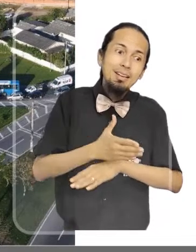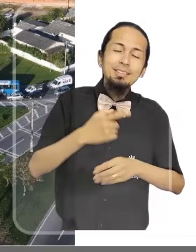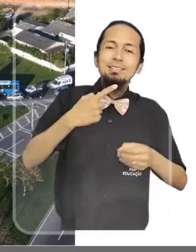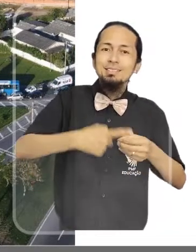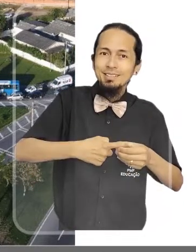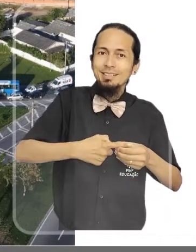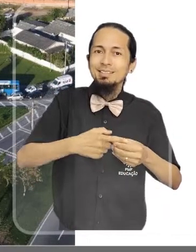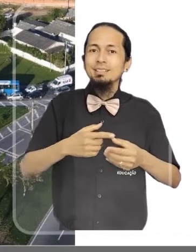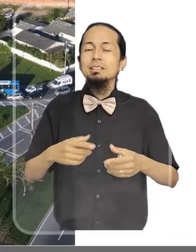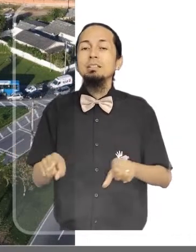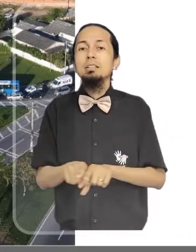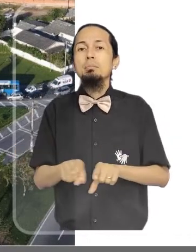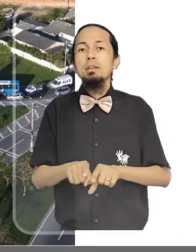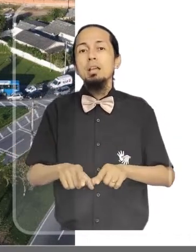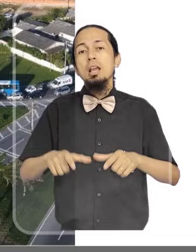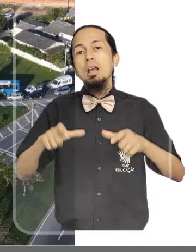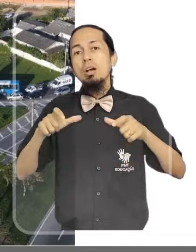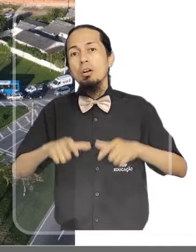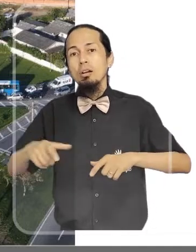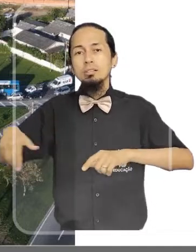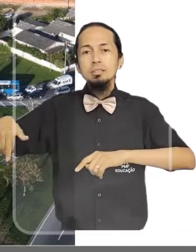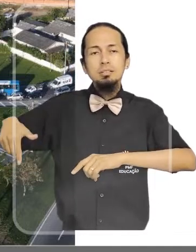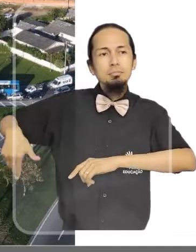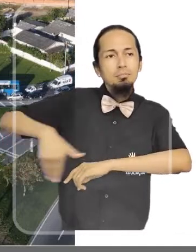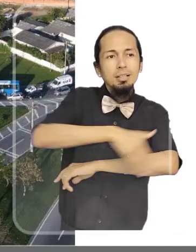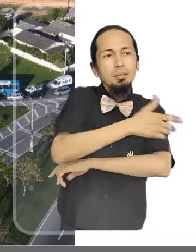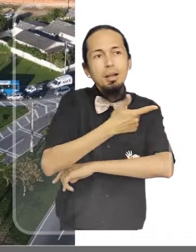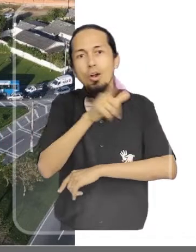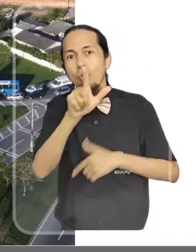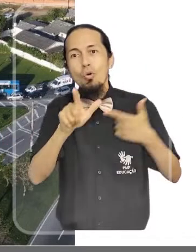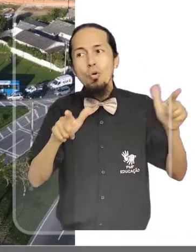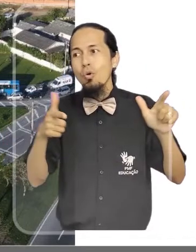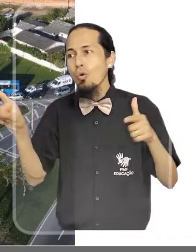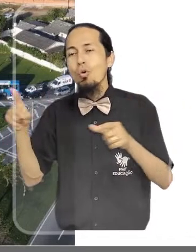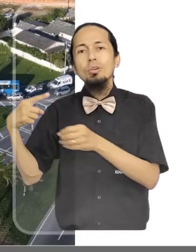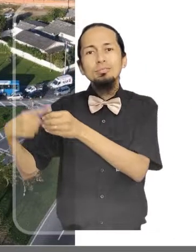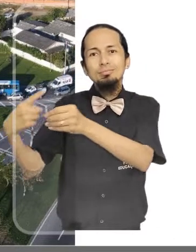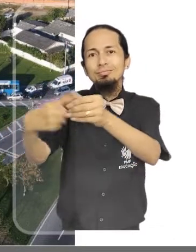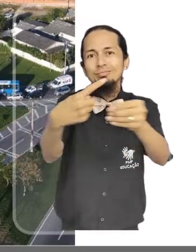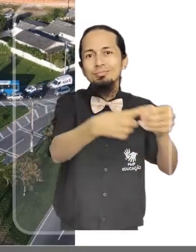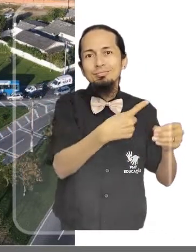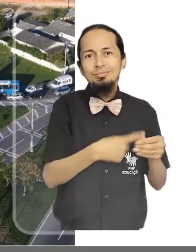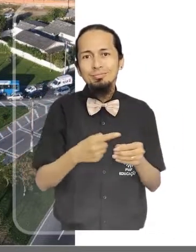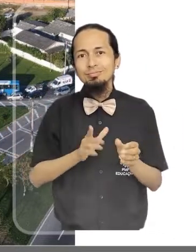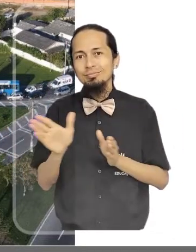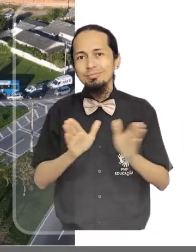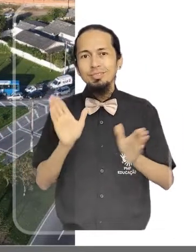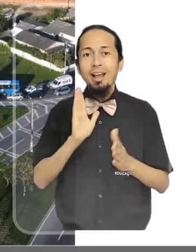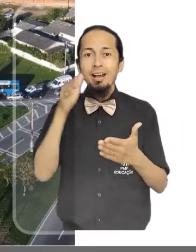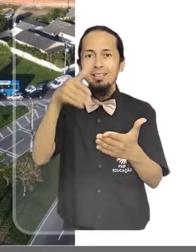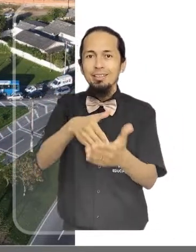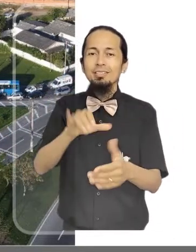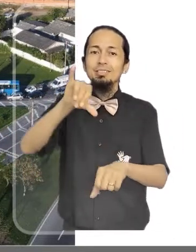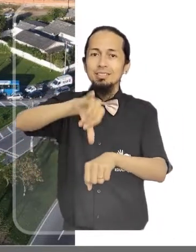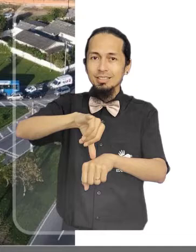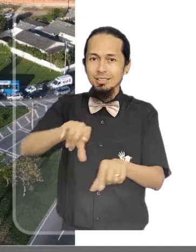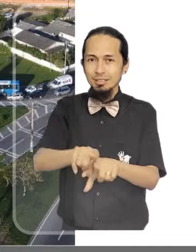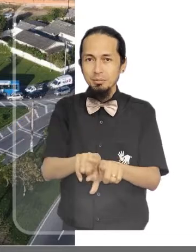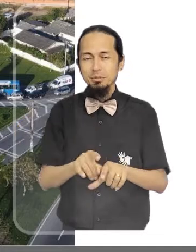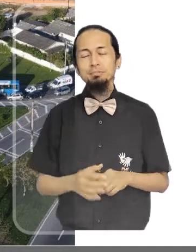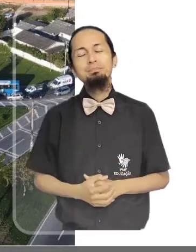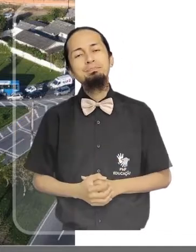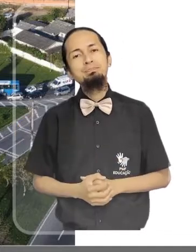município e rota de passagem dos deslocamentos intermunicipais que têm destino ao centro da